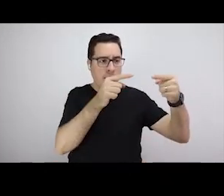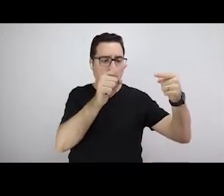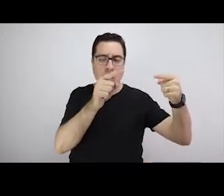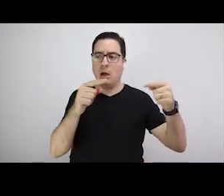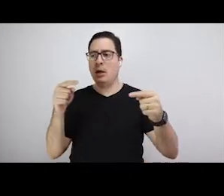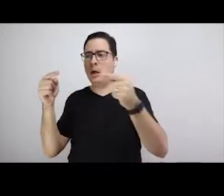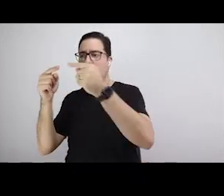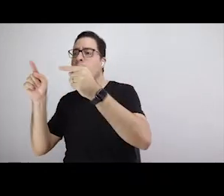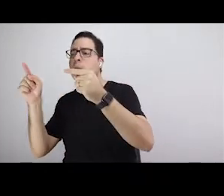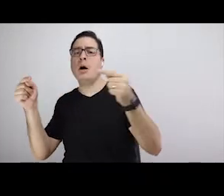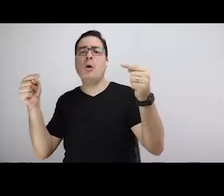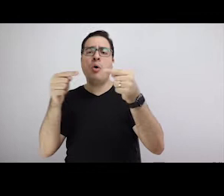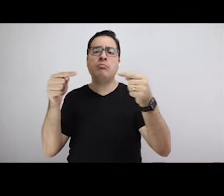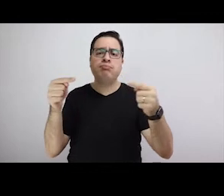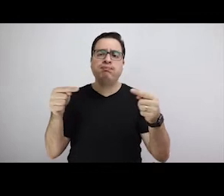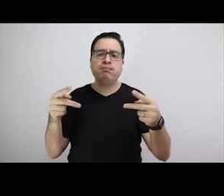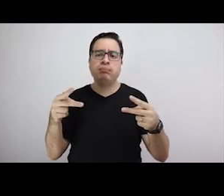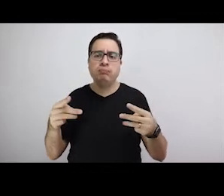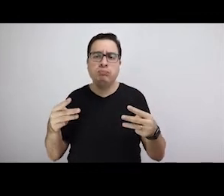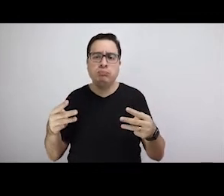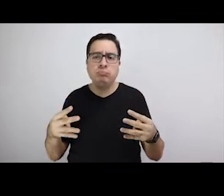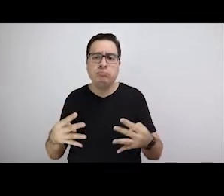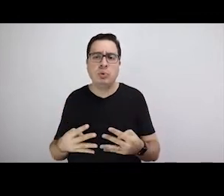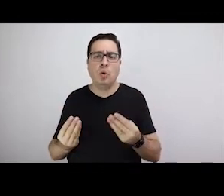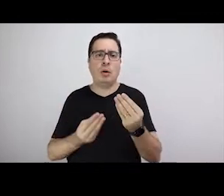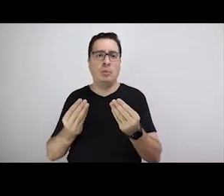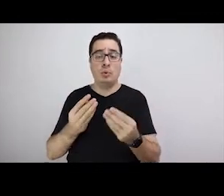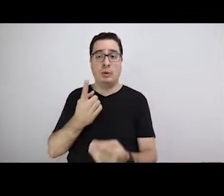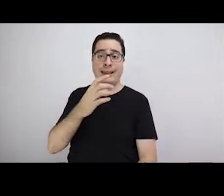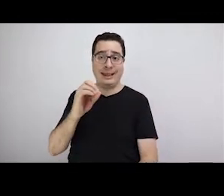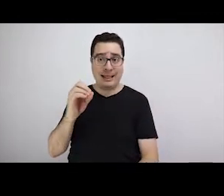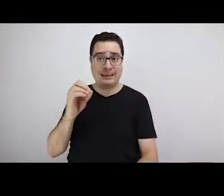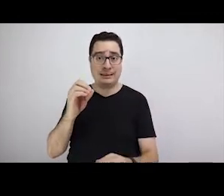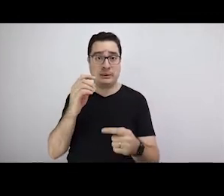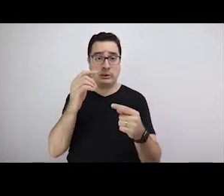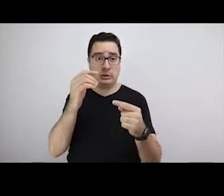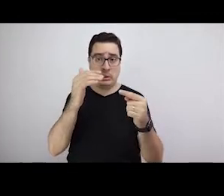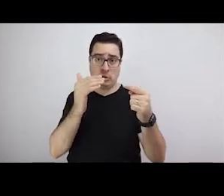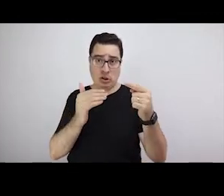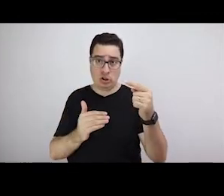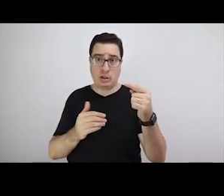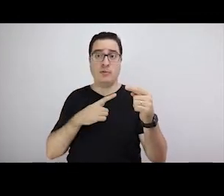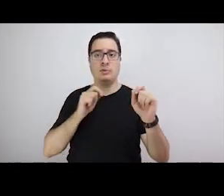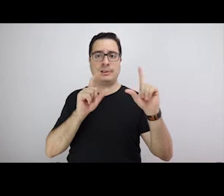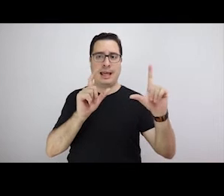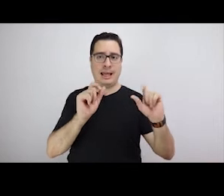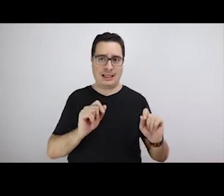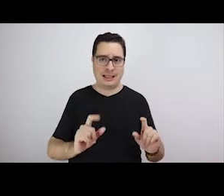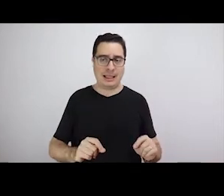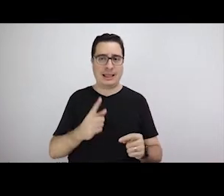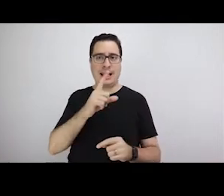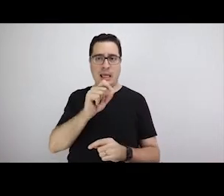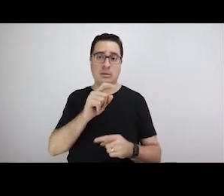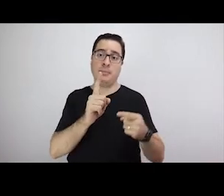Samuel. Exatamente. Então, são 10 heurísticas, então nós teremos 10 slides. A estrutura deles é, primeiro a gente fala da